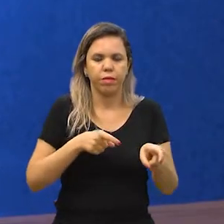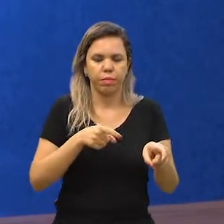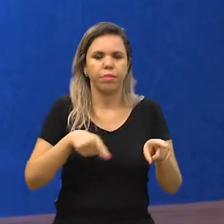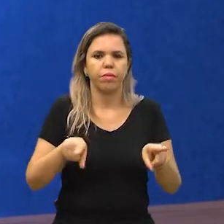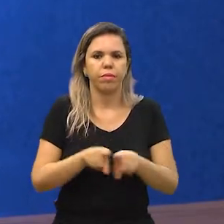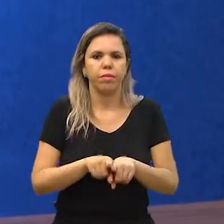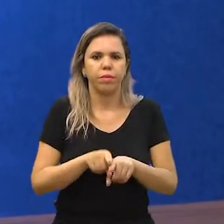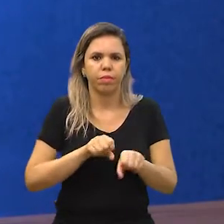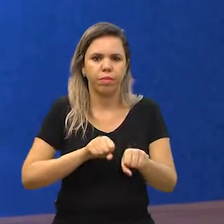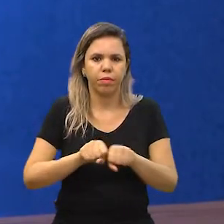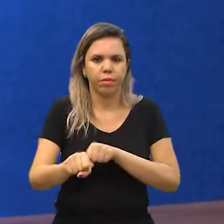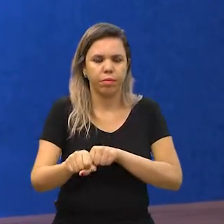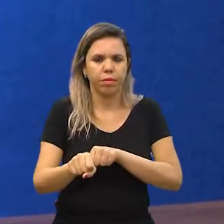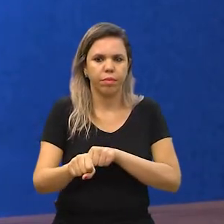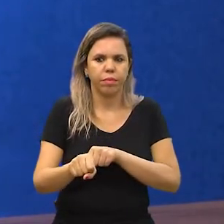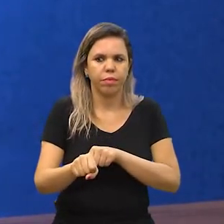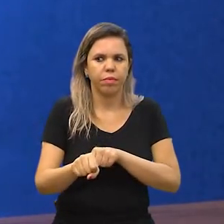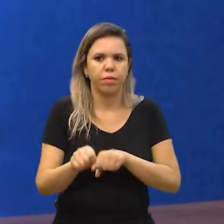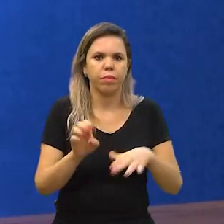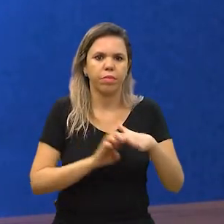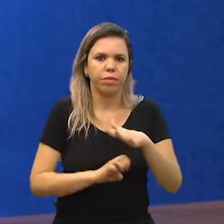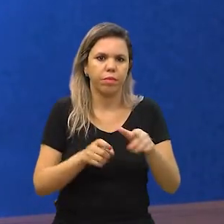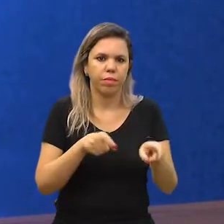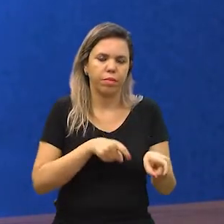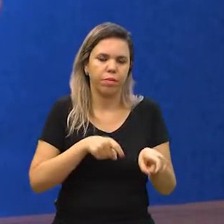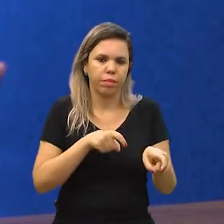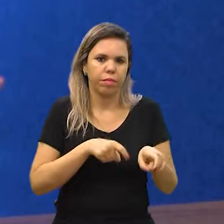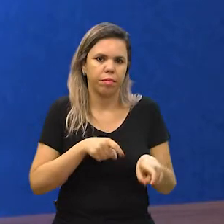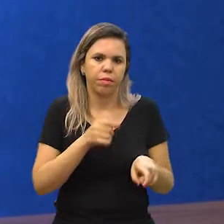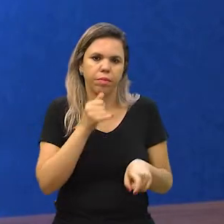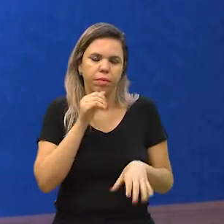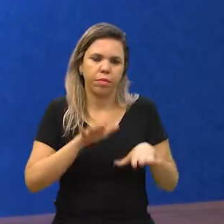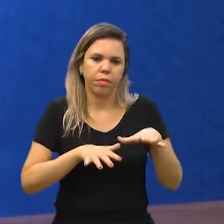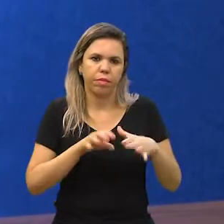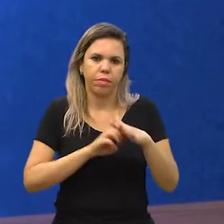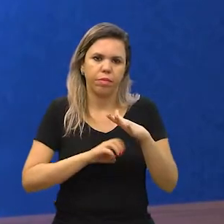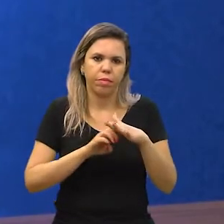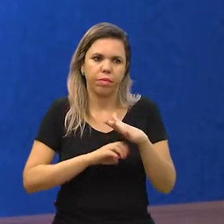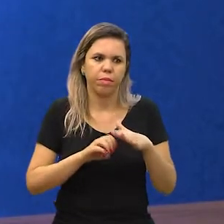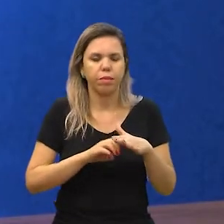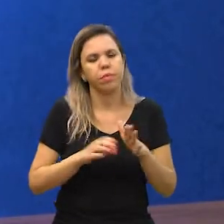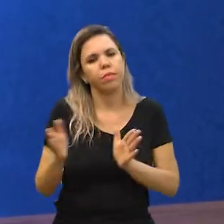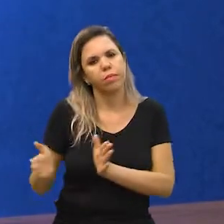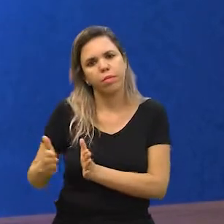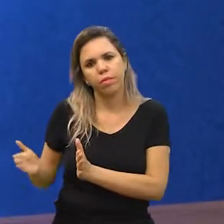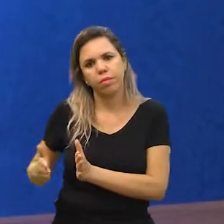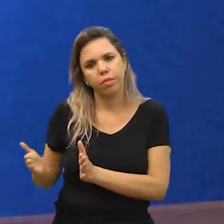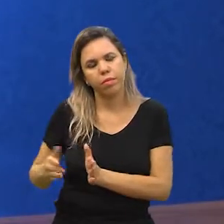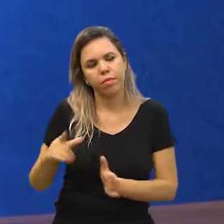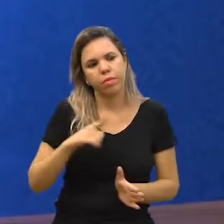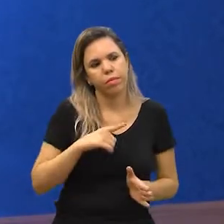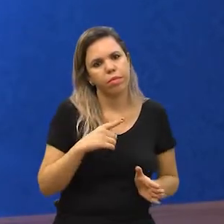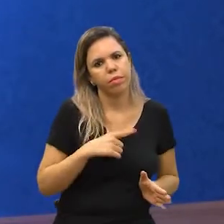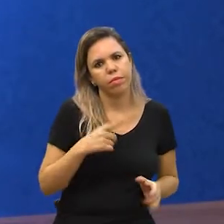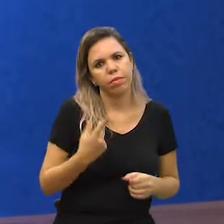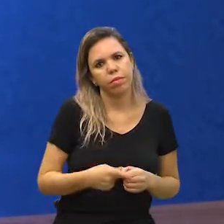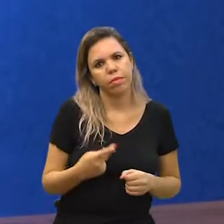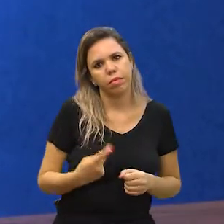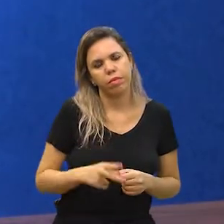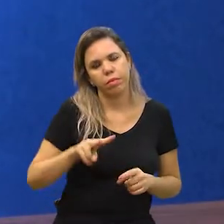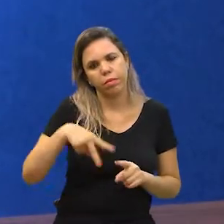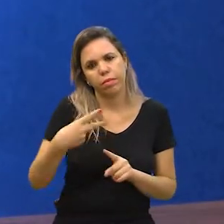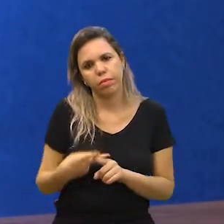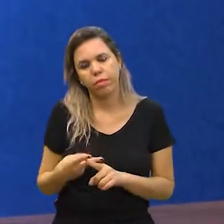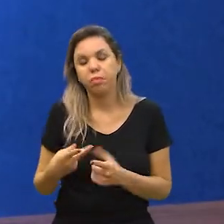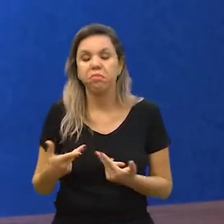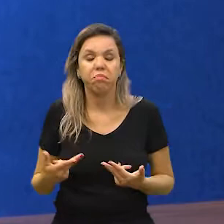e formada por pequenas produtoras, né? Até muitas vezes daquela produção elas têm um produto secundário e